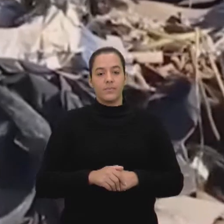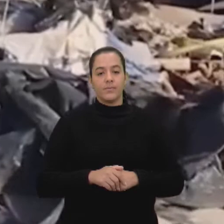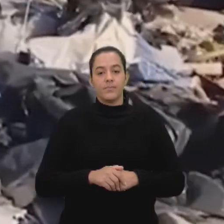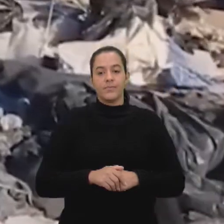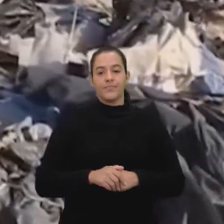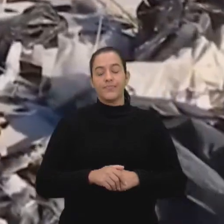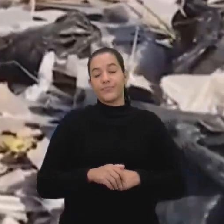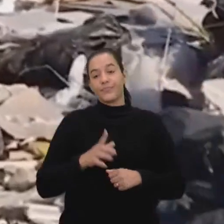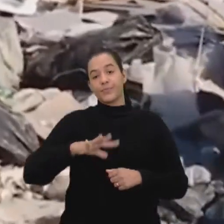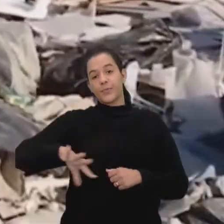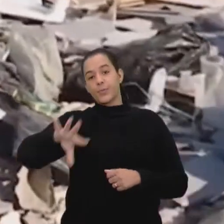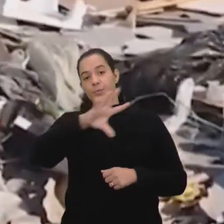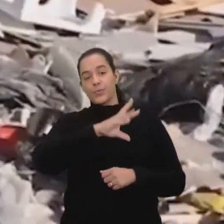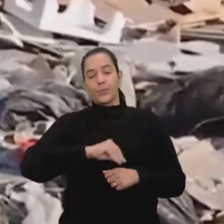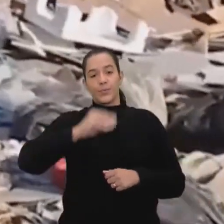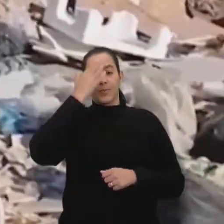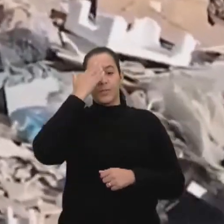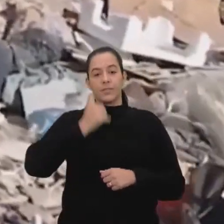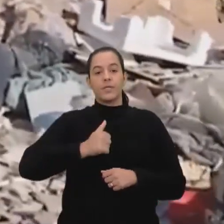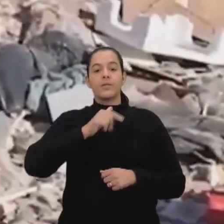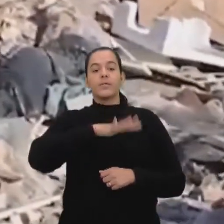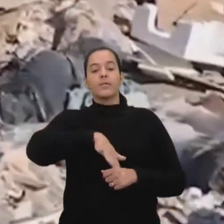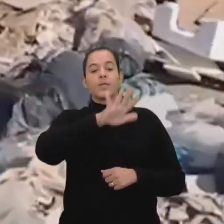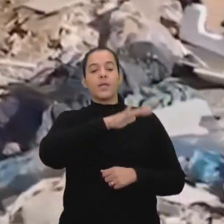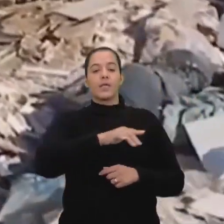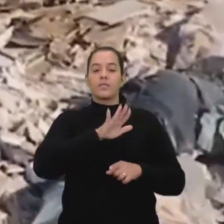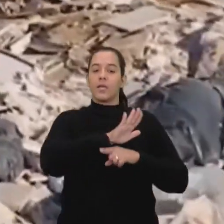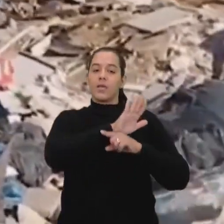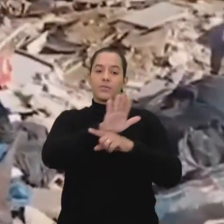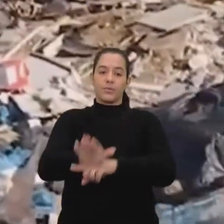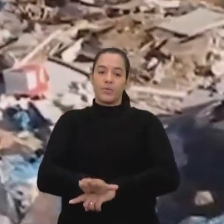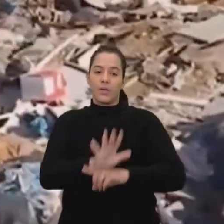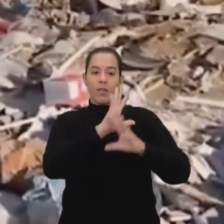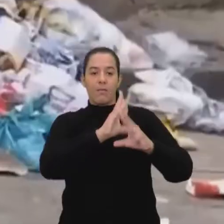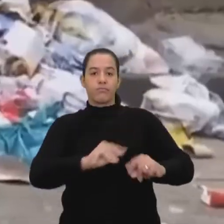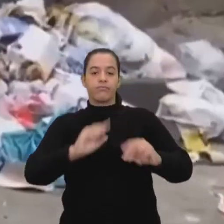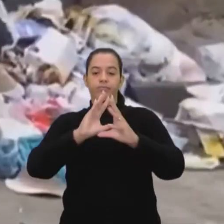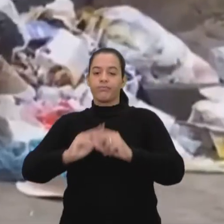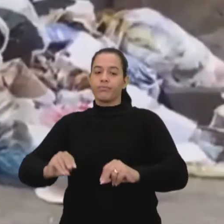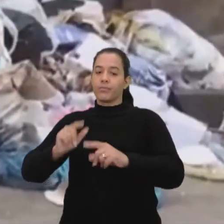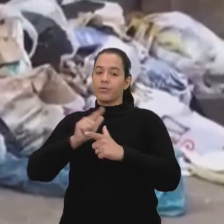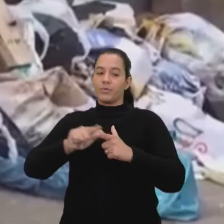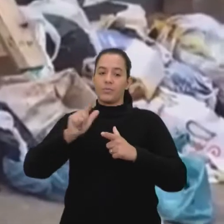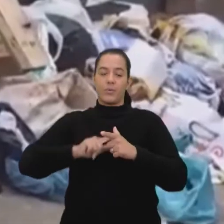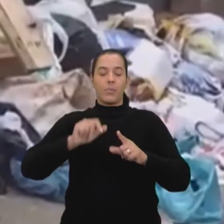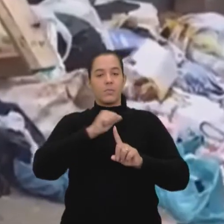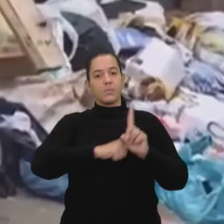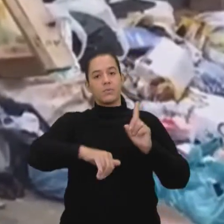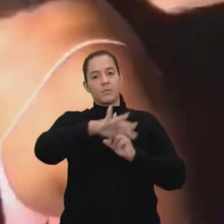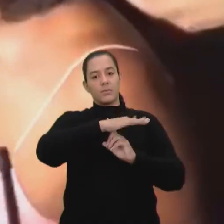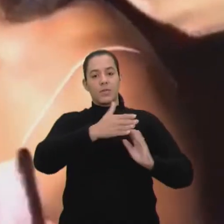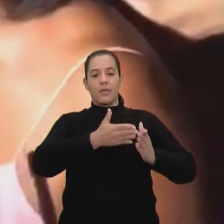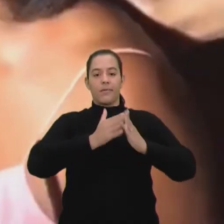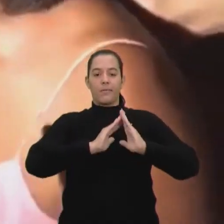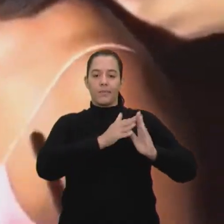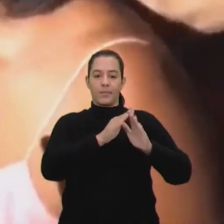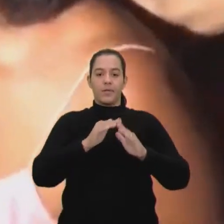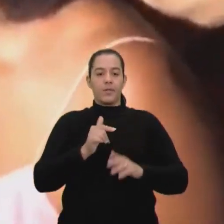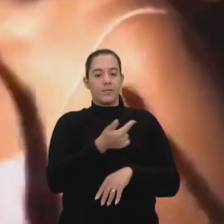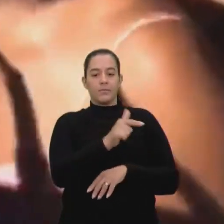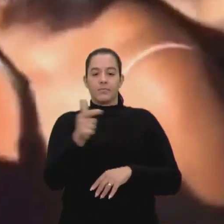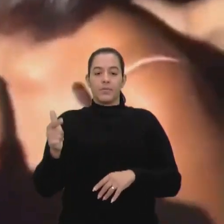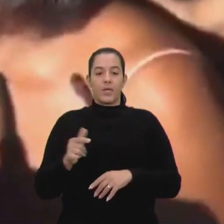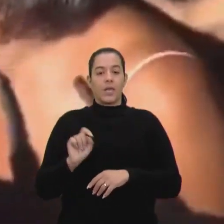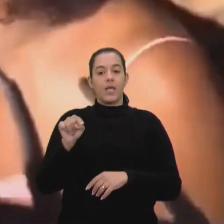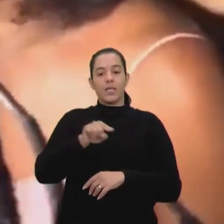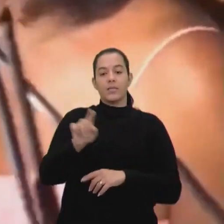Todo mundo sabe que a grande mídia não costuma ajudar a solucionar com frequência os problemas sociais das comunidades. A maioria só se